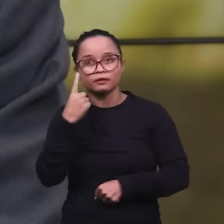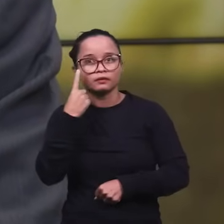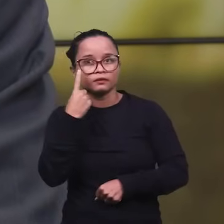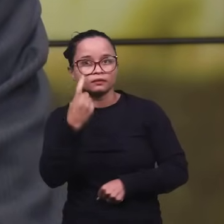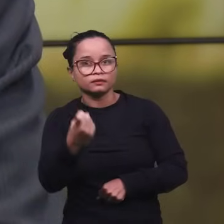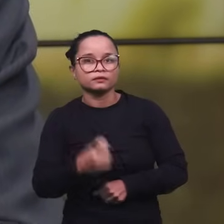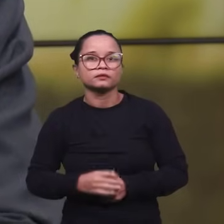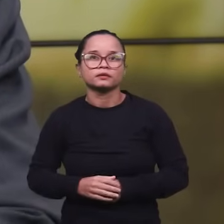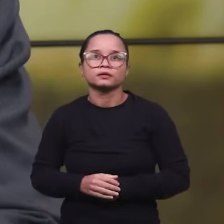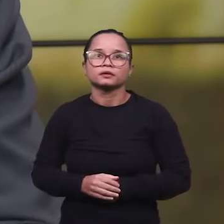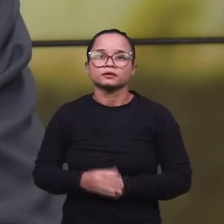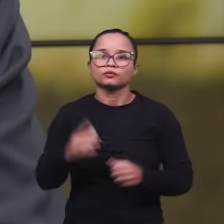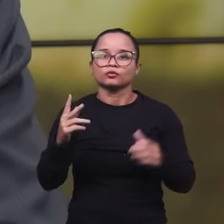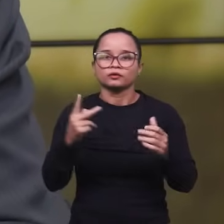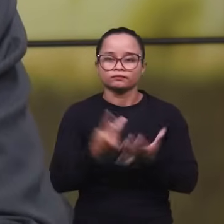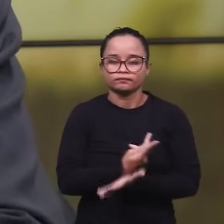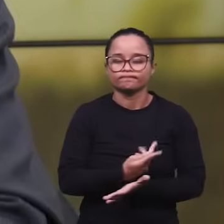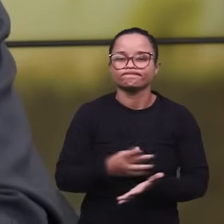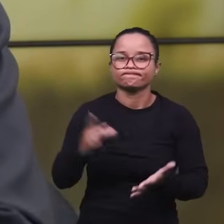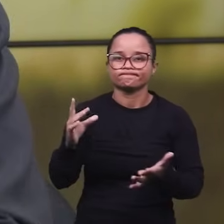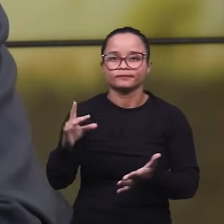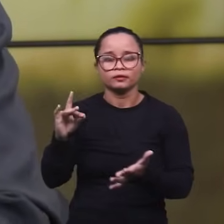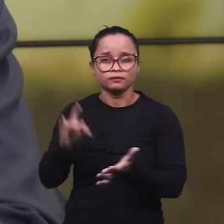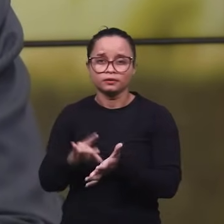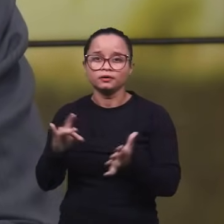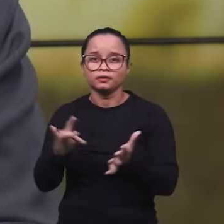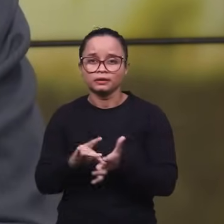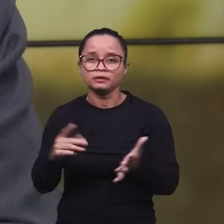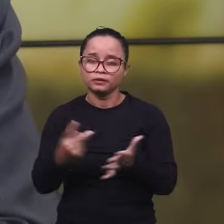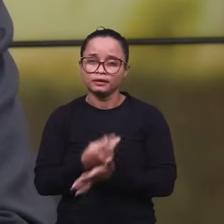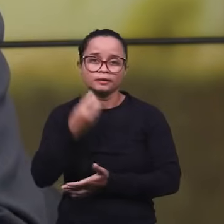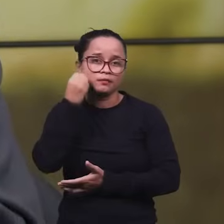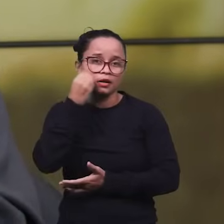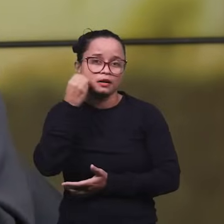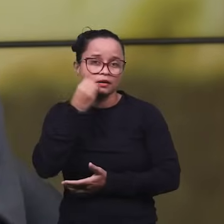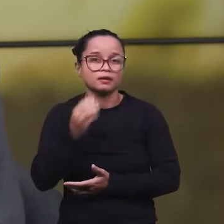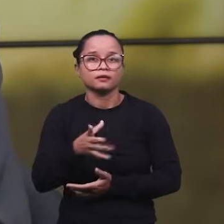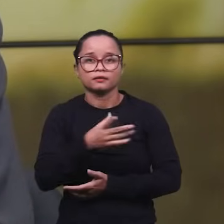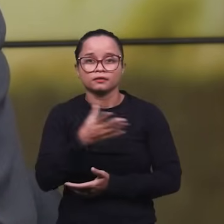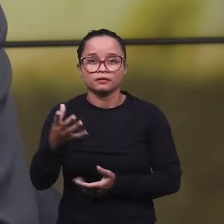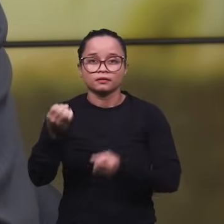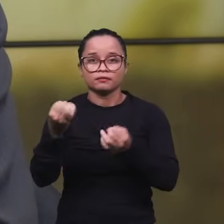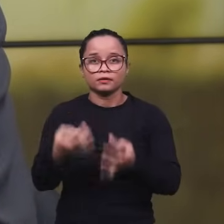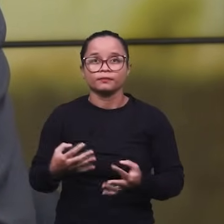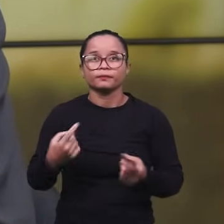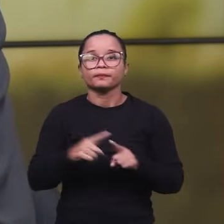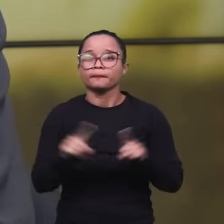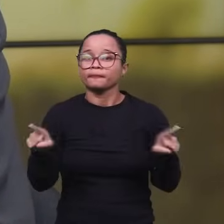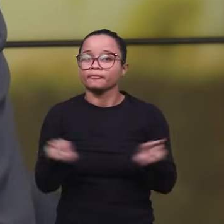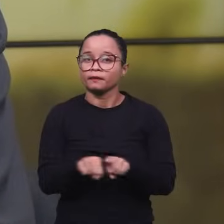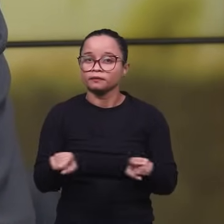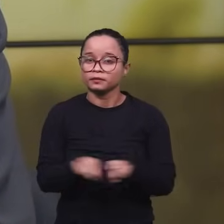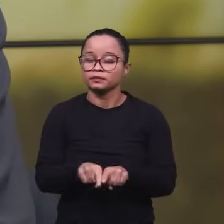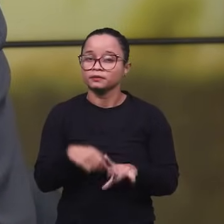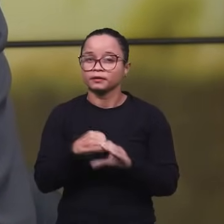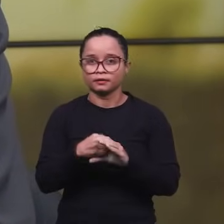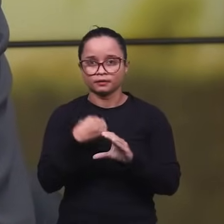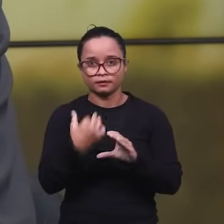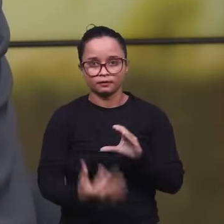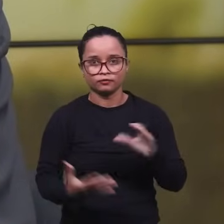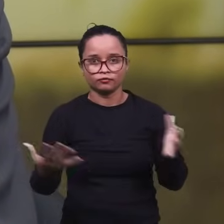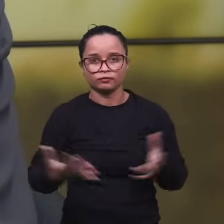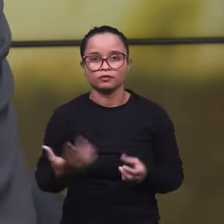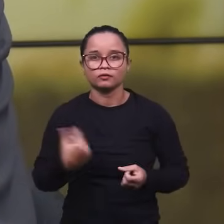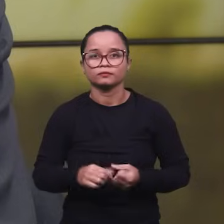né? Dos casos concretos que a gente vive isso e eventuais experiências que vocês tenham a relatar. Mas trazer também para um aspecto